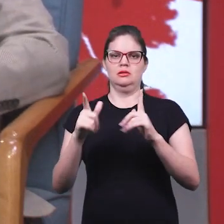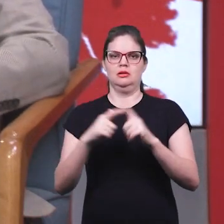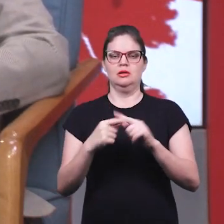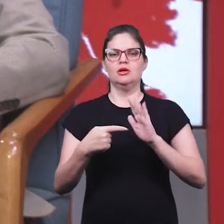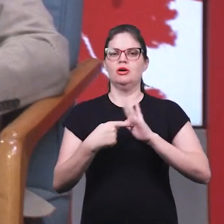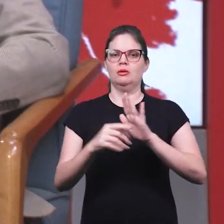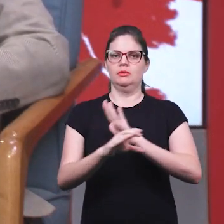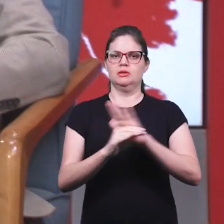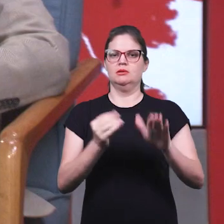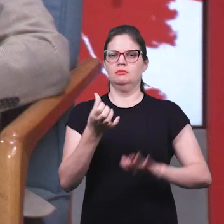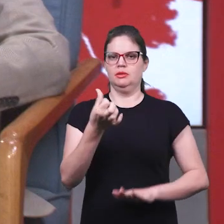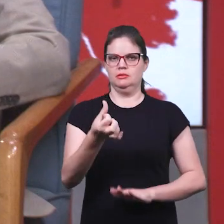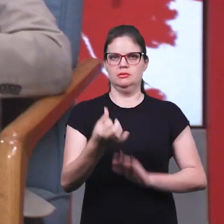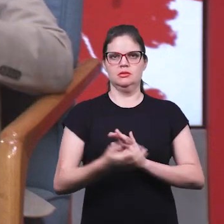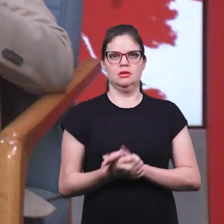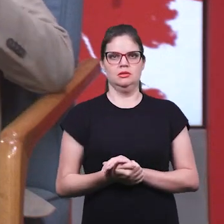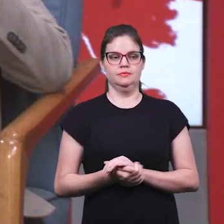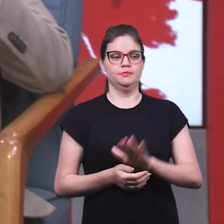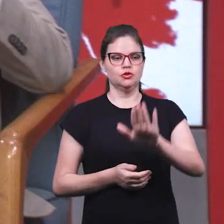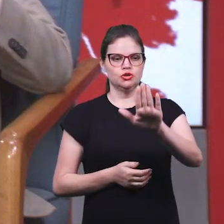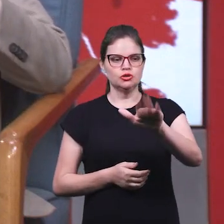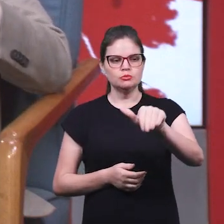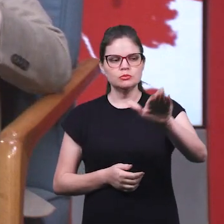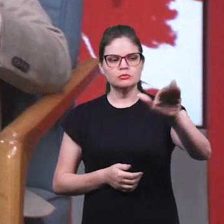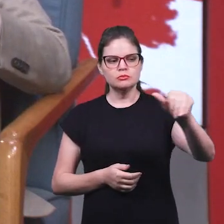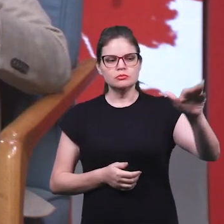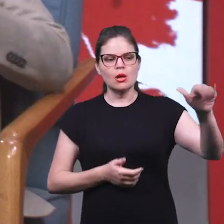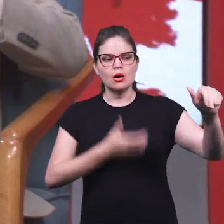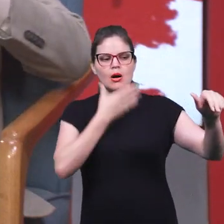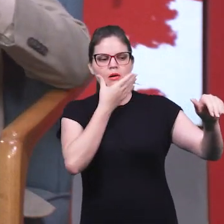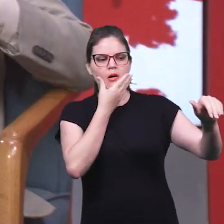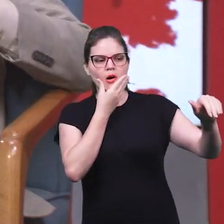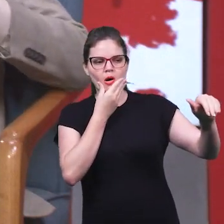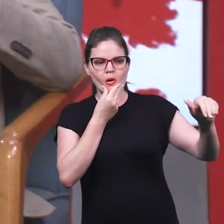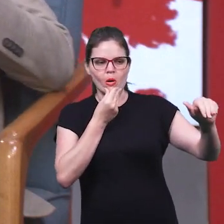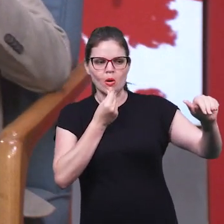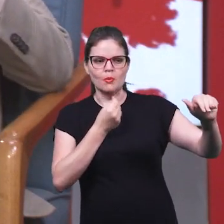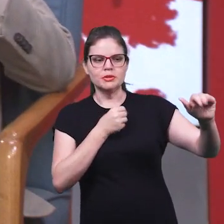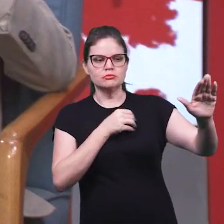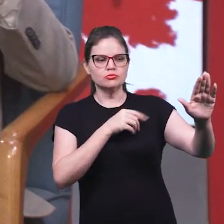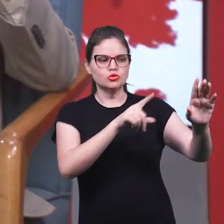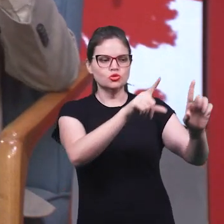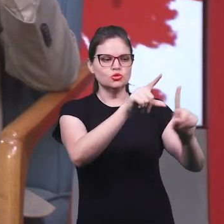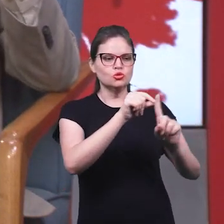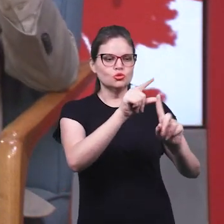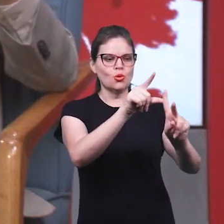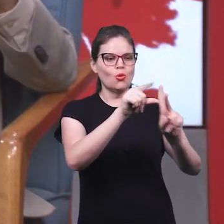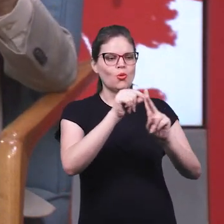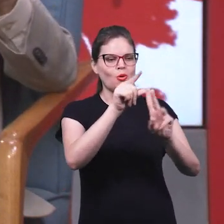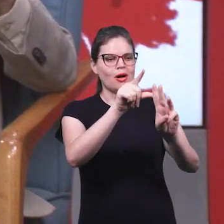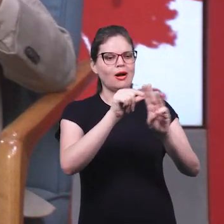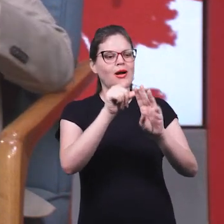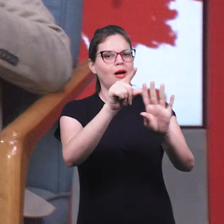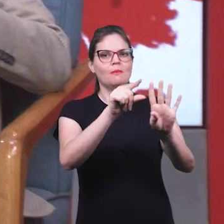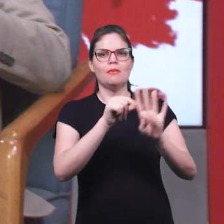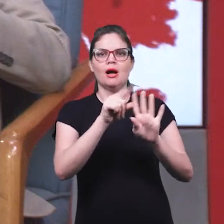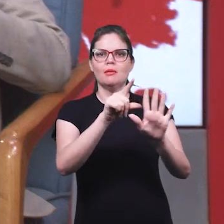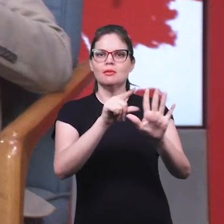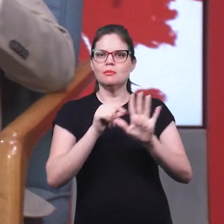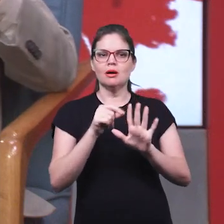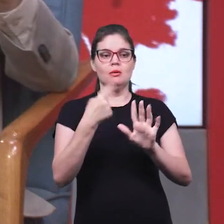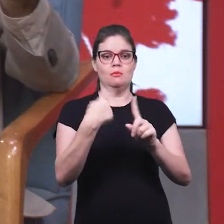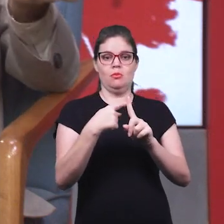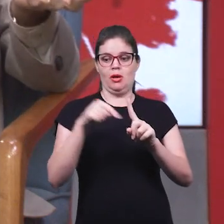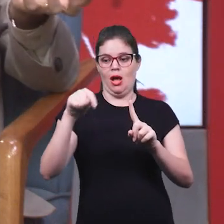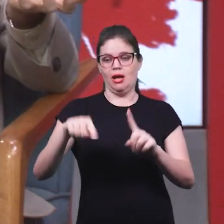no capítulo 6 do livro de Atos. Eles foram levantados para quê? Porque a igreja cresceu muito. Vocês